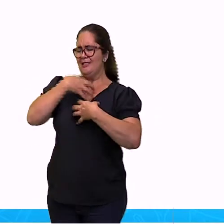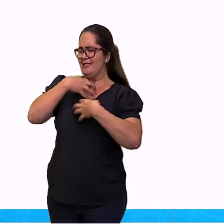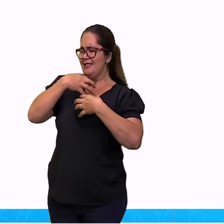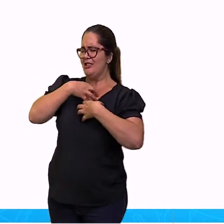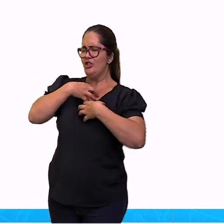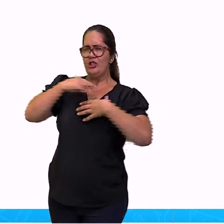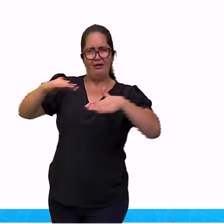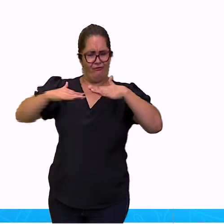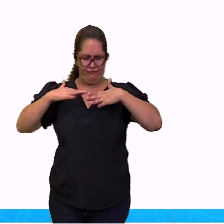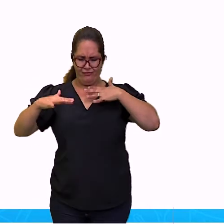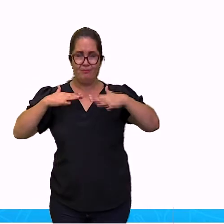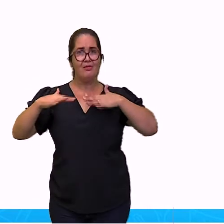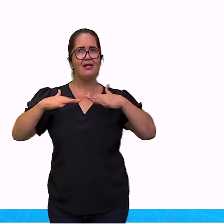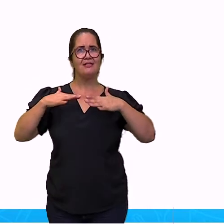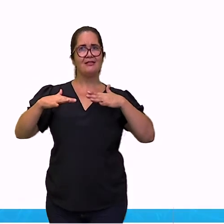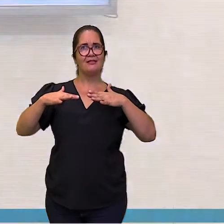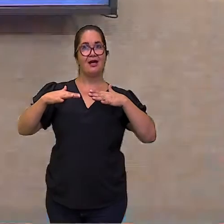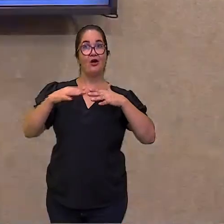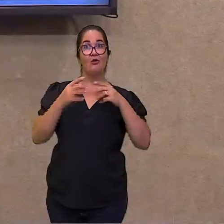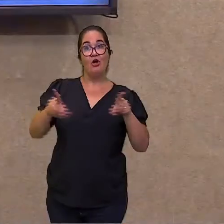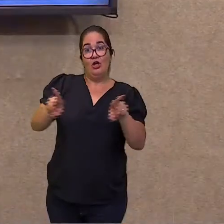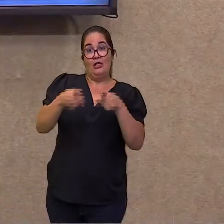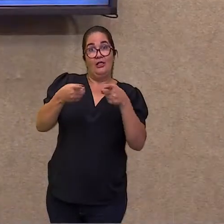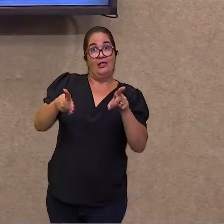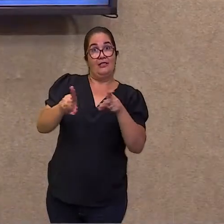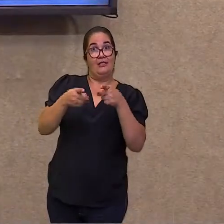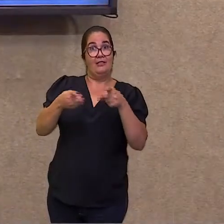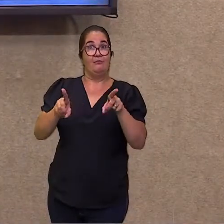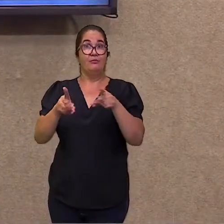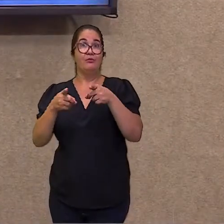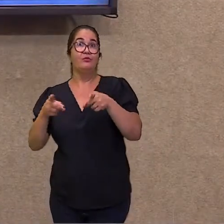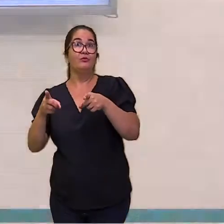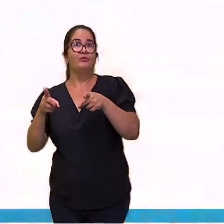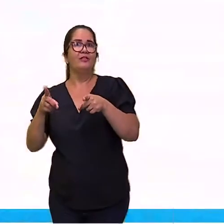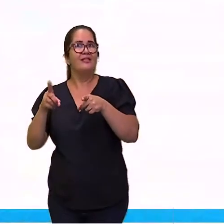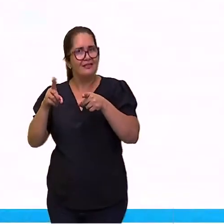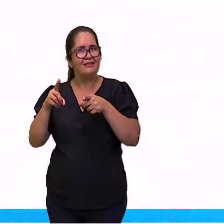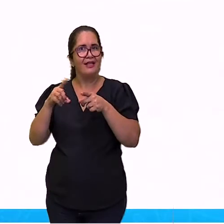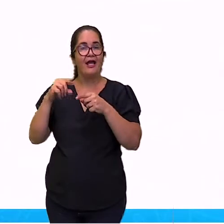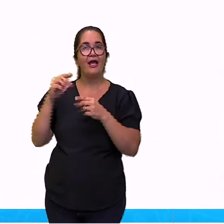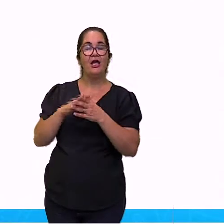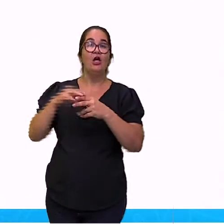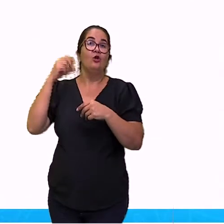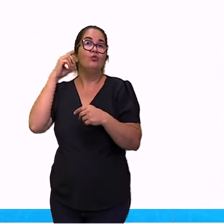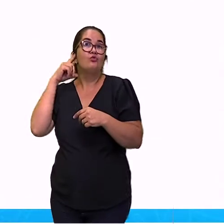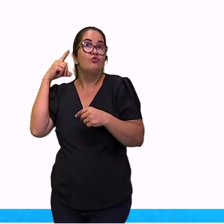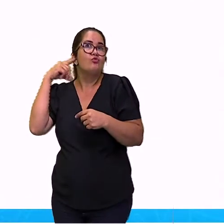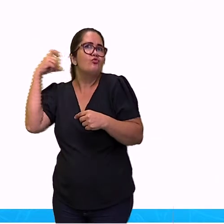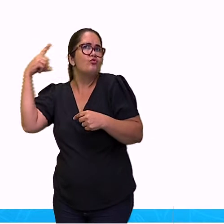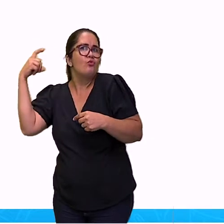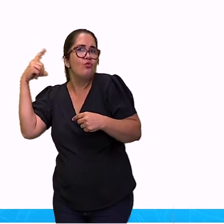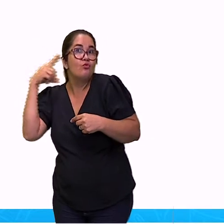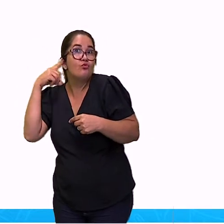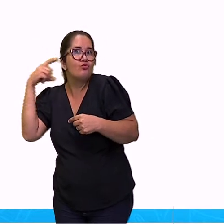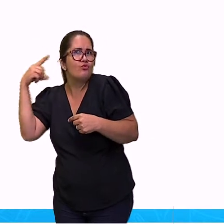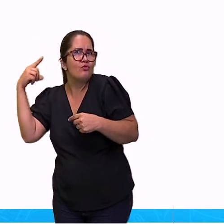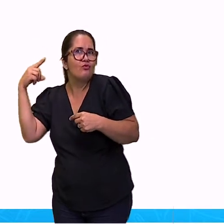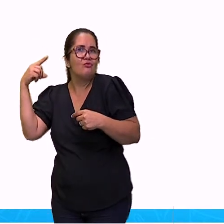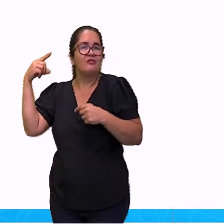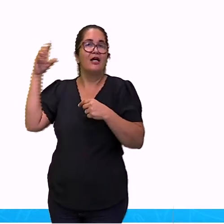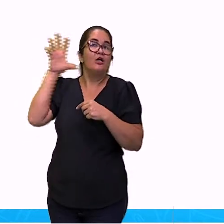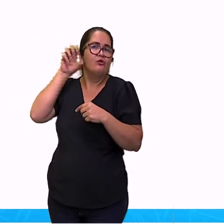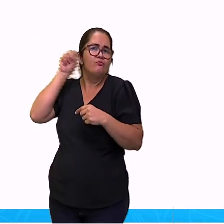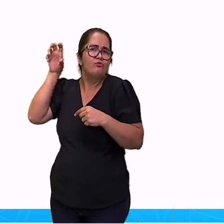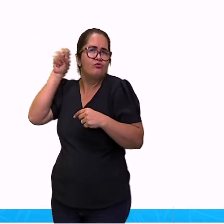chamadas danças primitivas. Foram os primeiros registros de dança. Portanto, é muito provável que a dança tenha